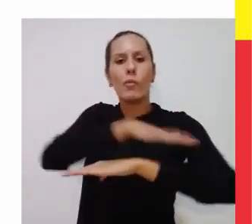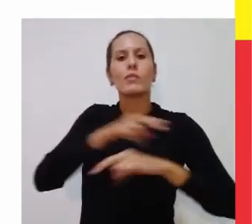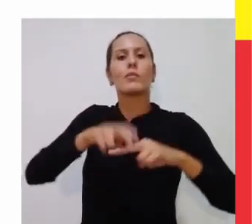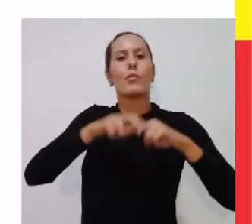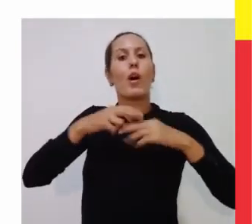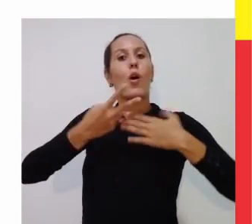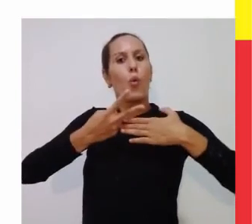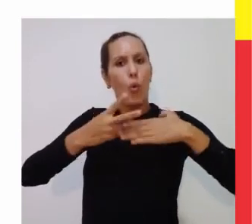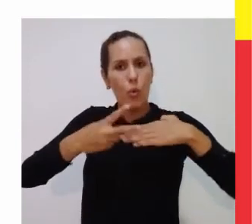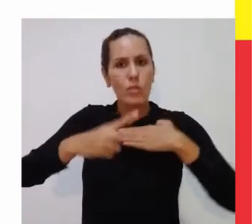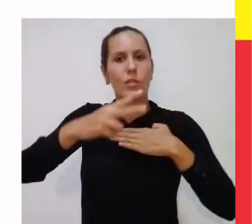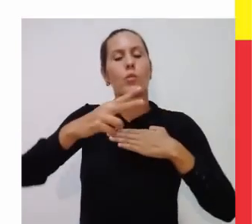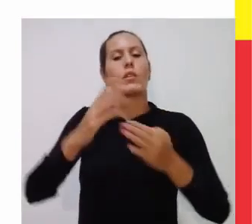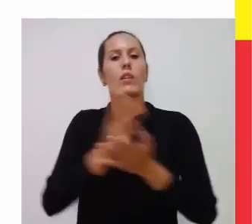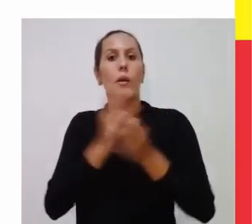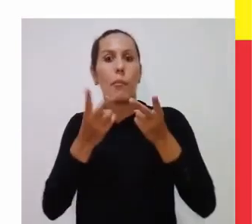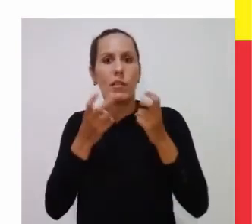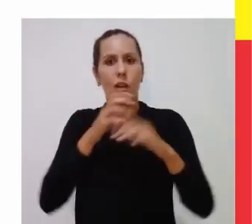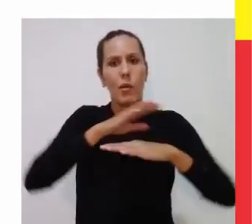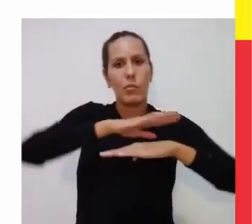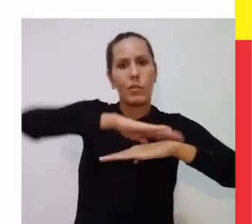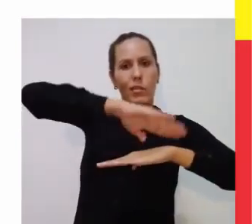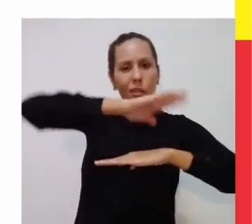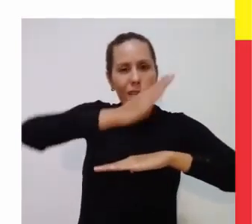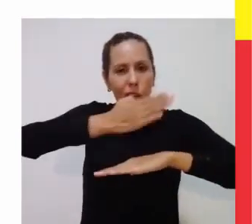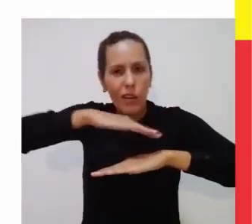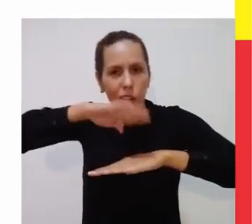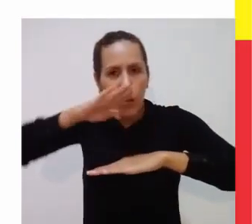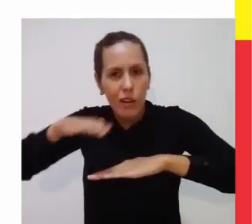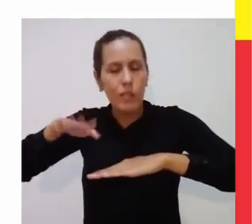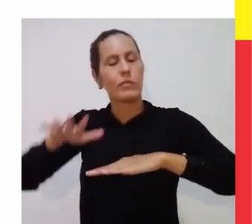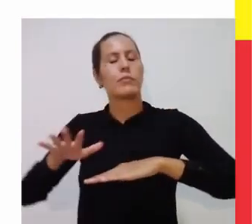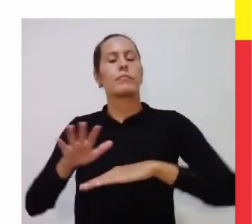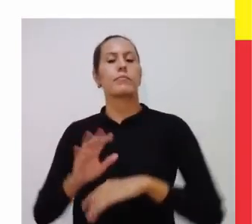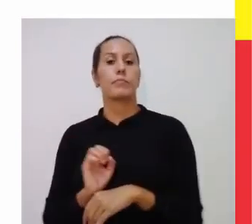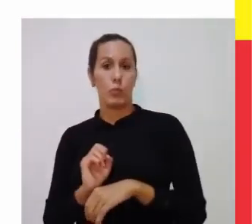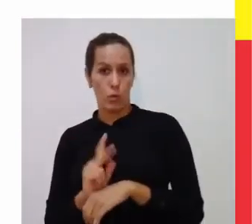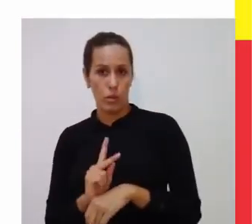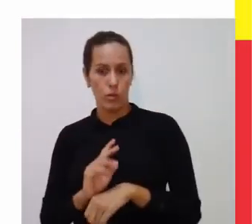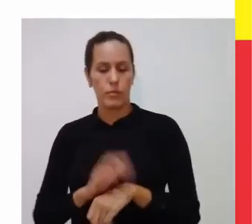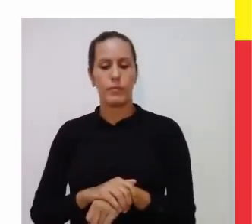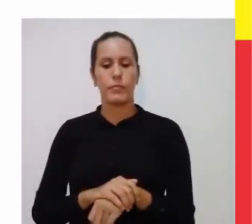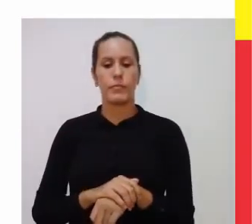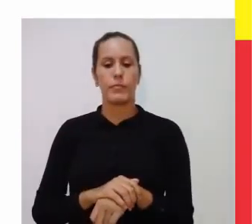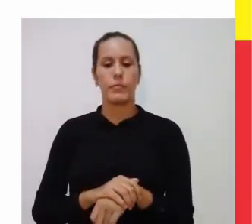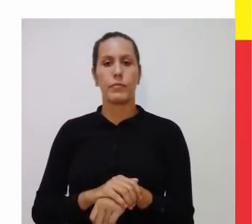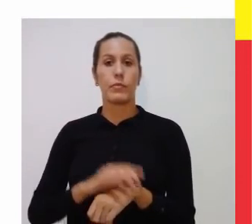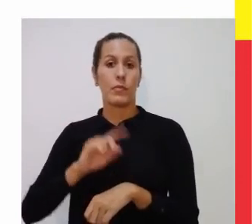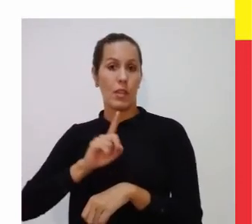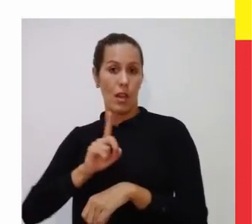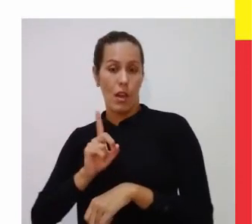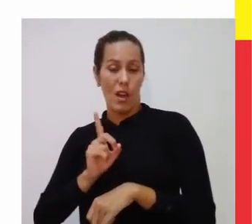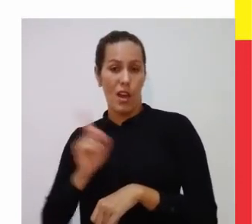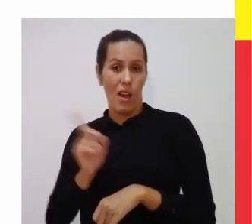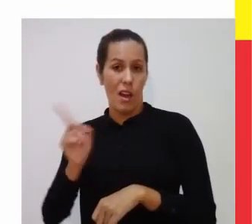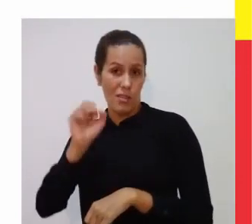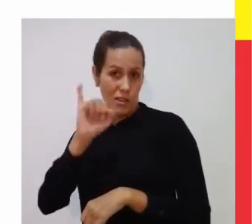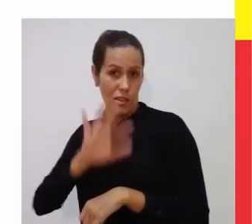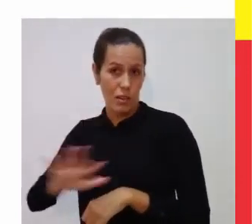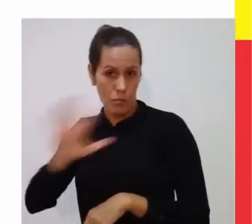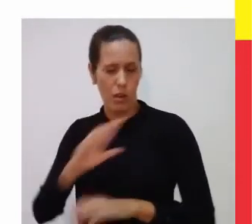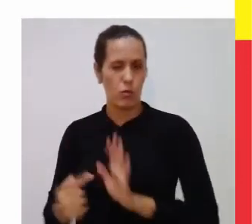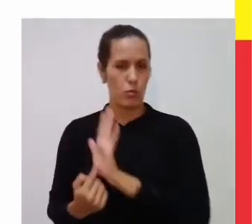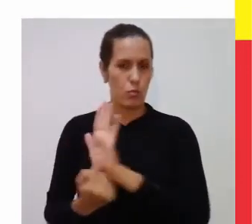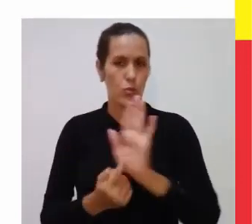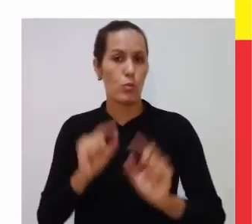dessa convergência. Então a gente vê algumas cadeias montanhosas, certo? Nesse processo, ok, gente? Essa próxima